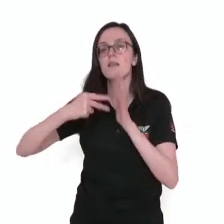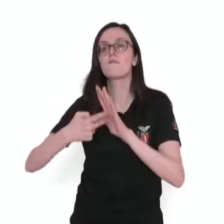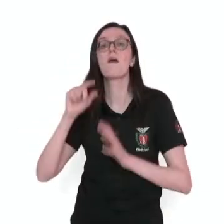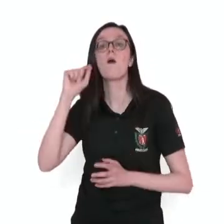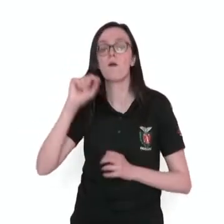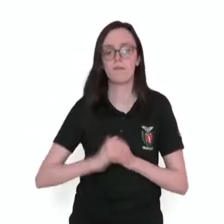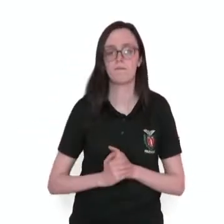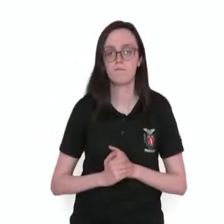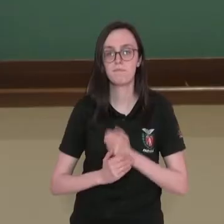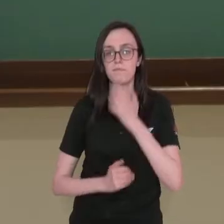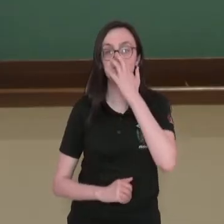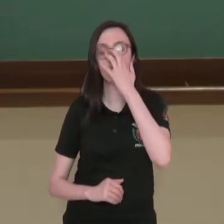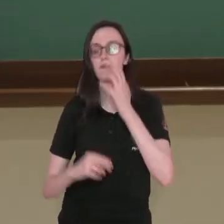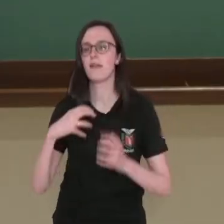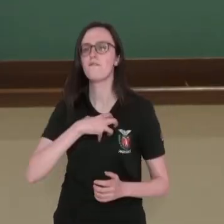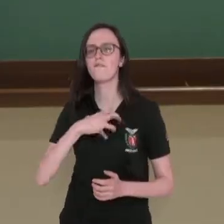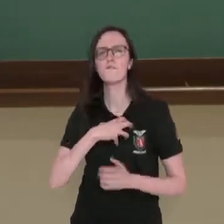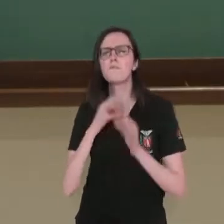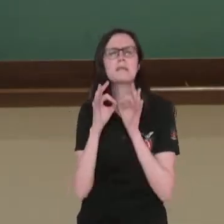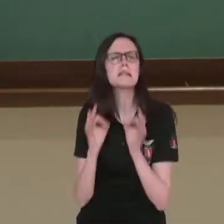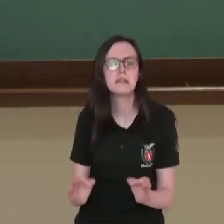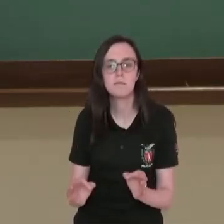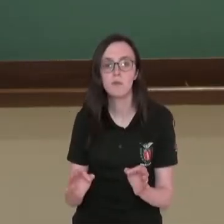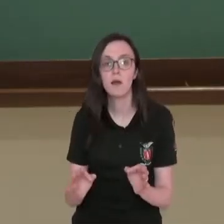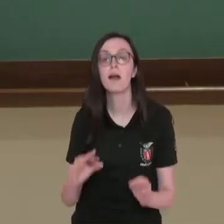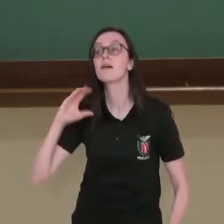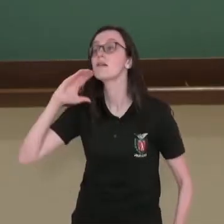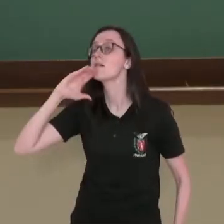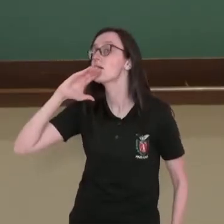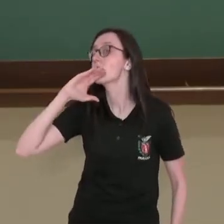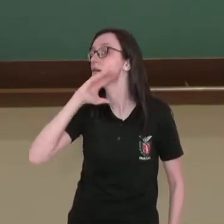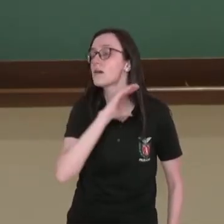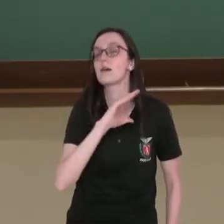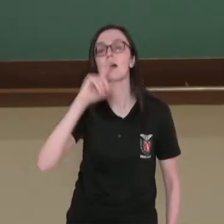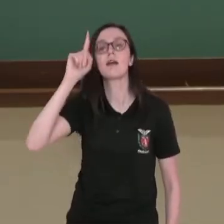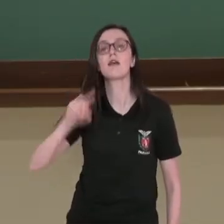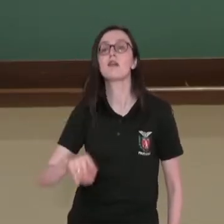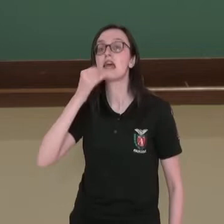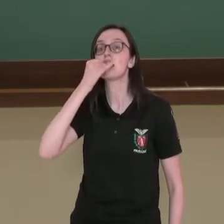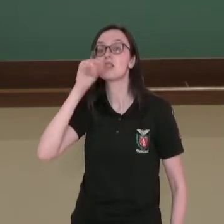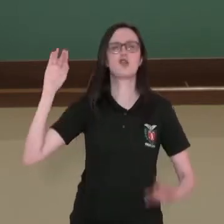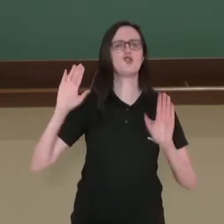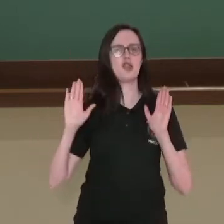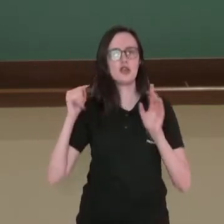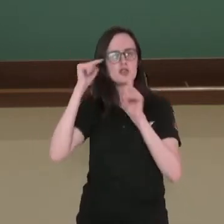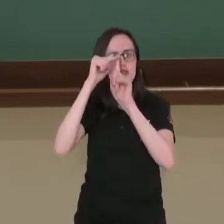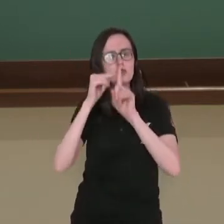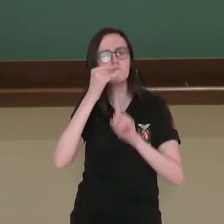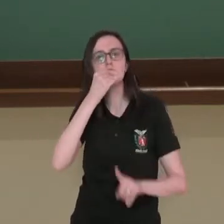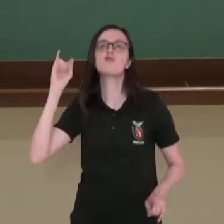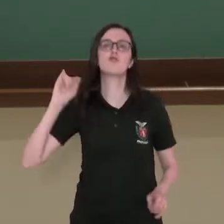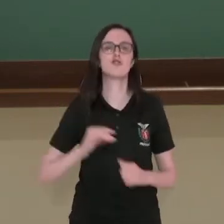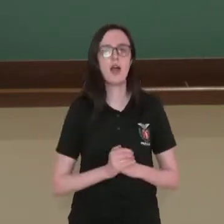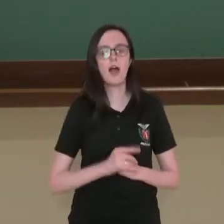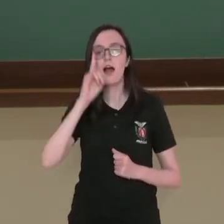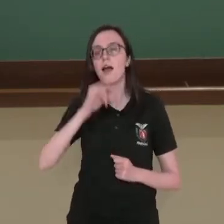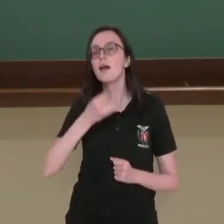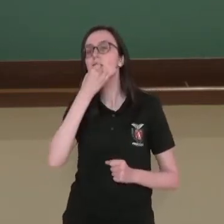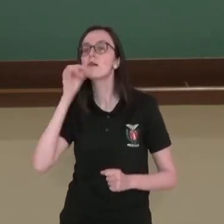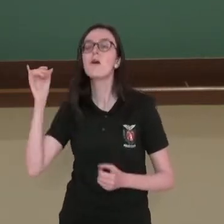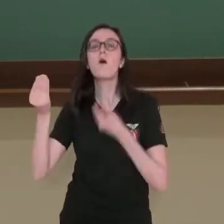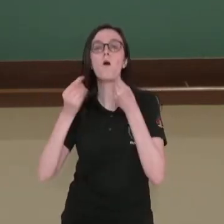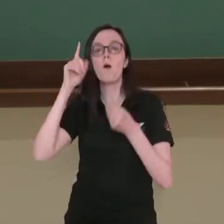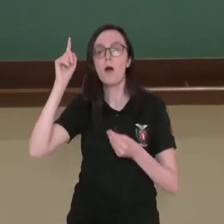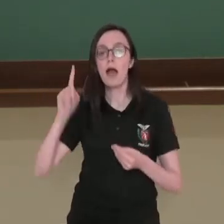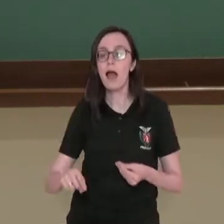Galera, lembre-se de uma maneira bem simples. O calor, ele é uma energia, tá? É uma energia que passa de